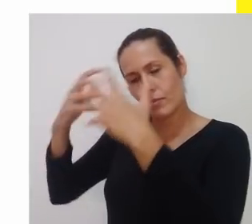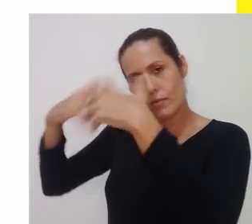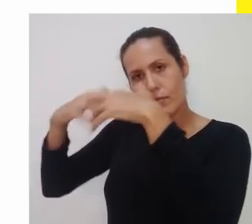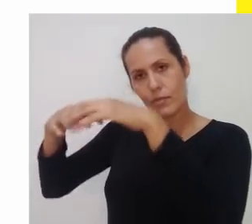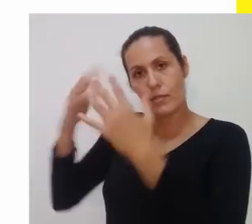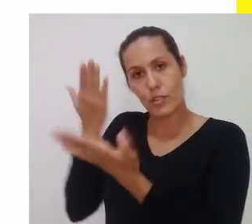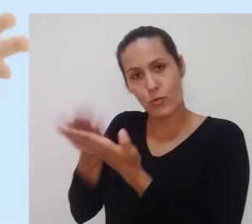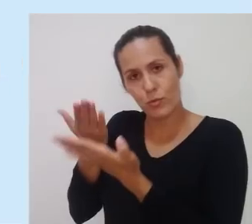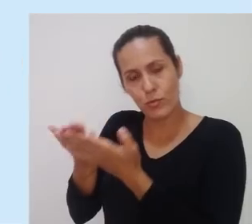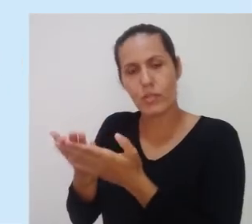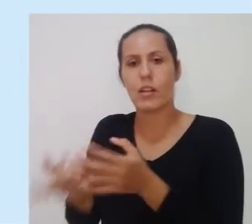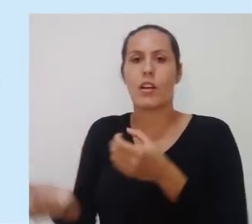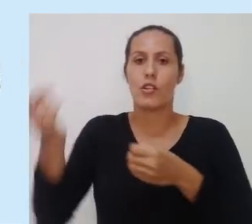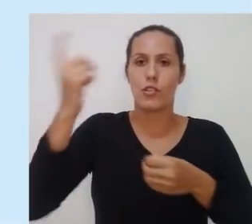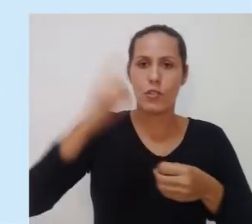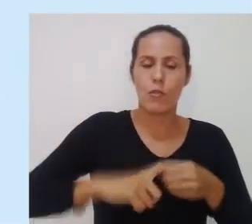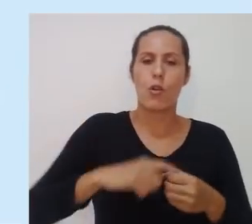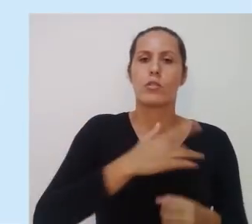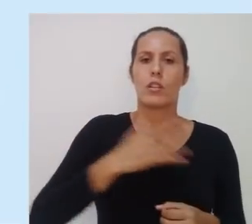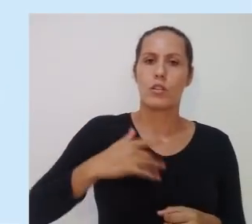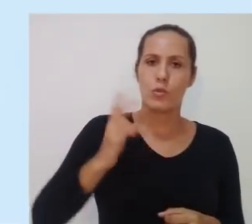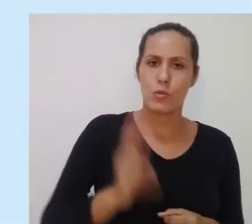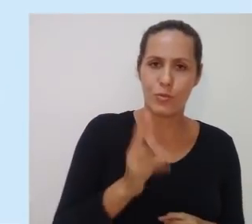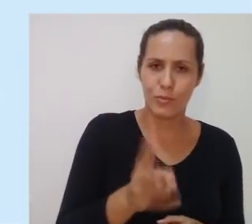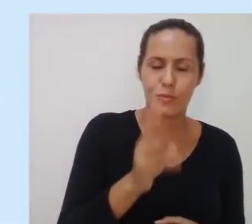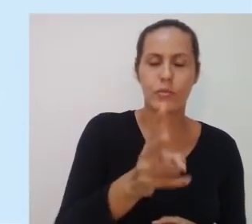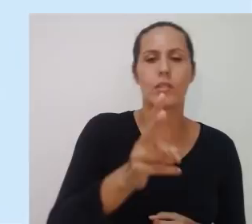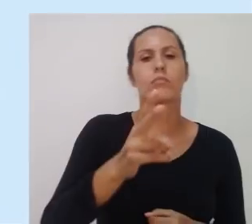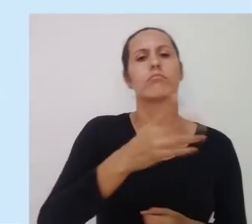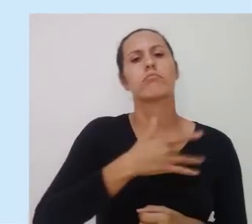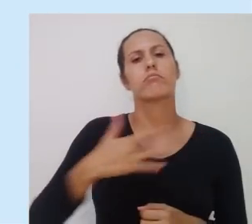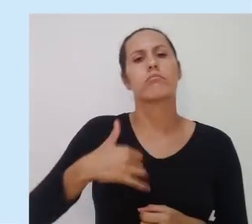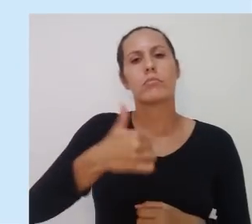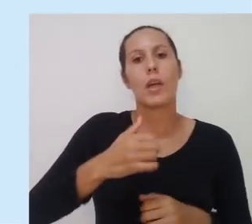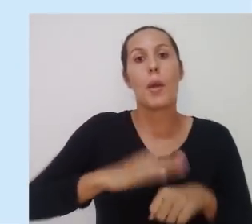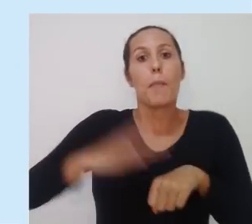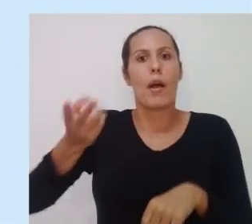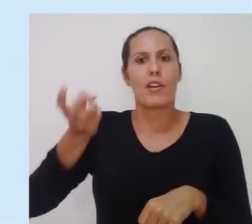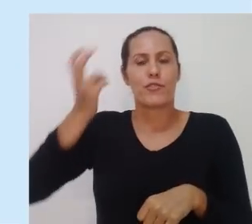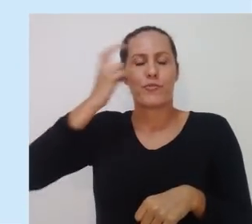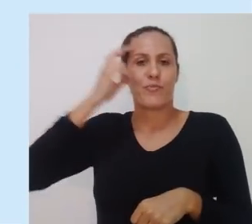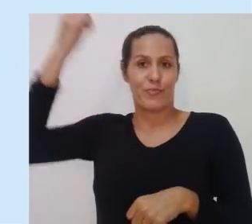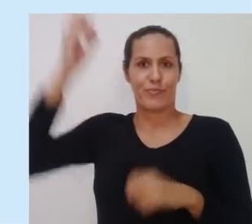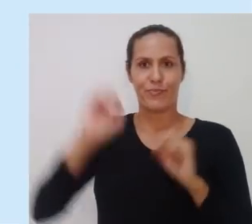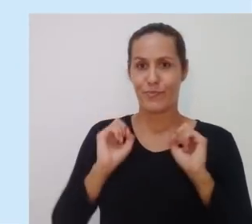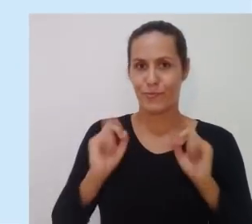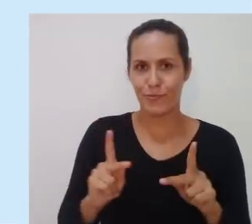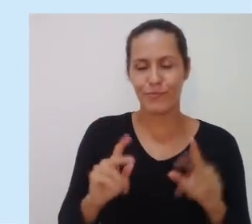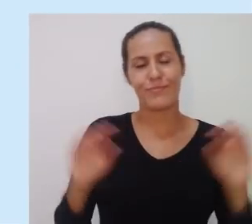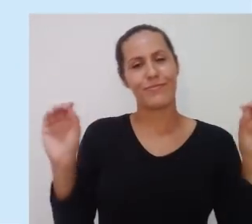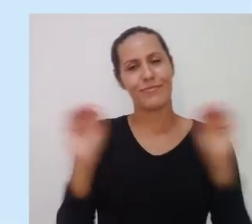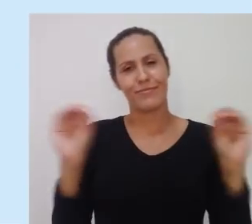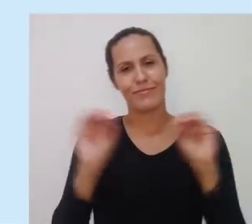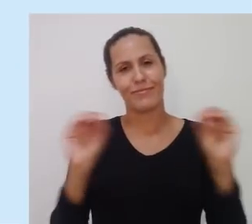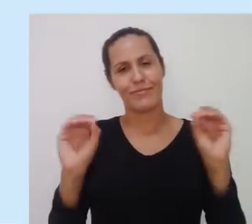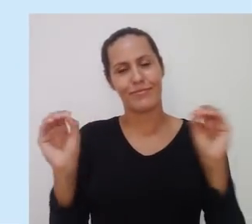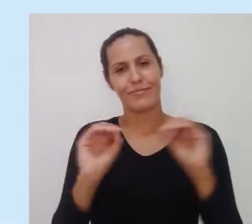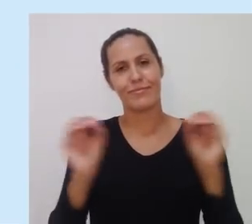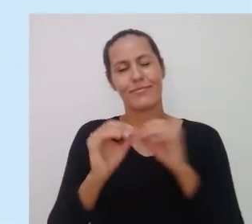saúde da mente. Quando tudo voltar ao normal, estaremos saudáveis e mais inteligentes. Tá ok?